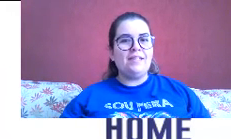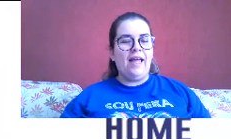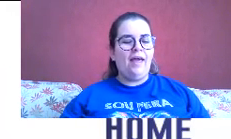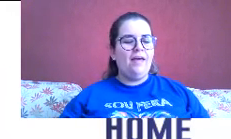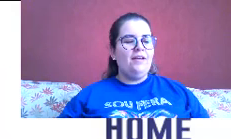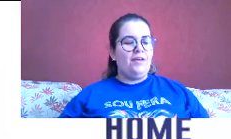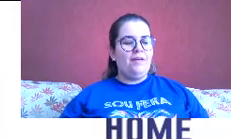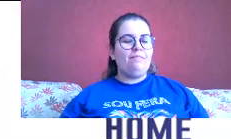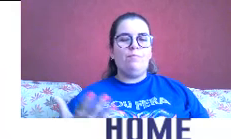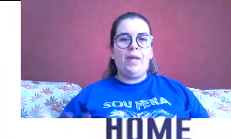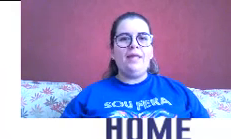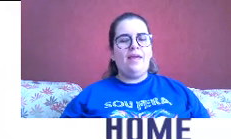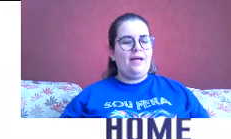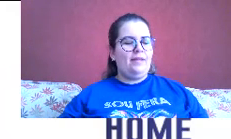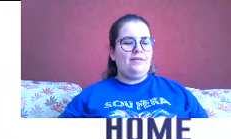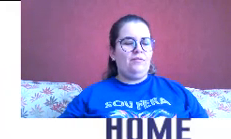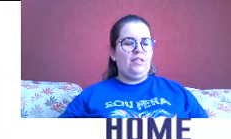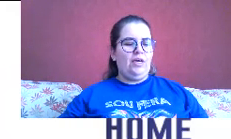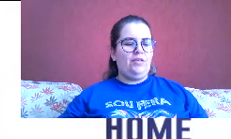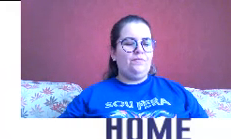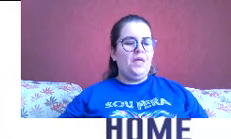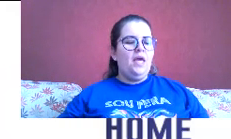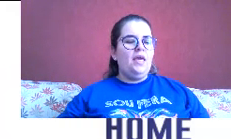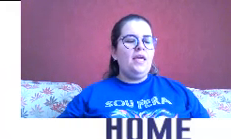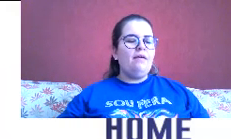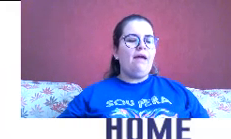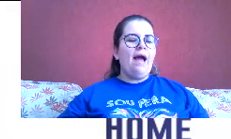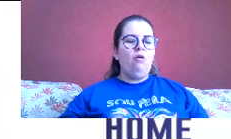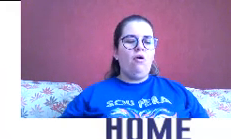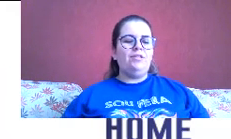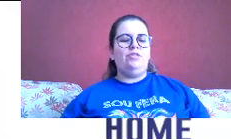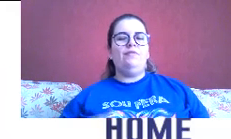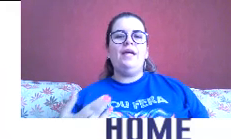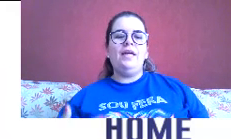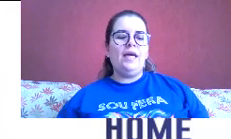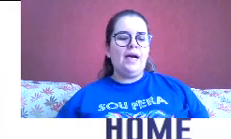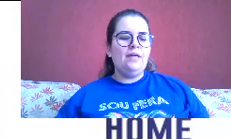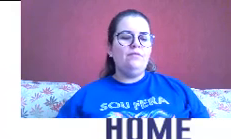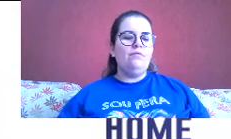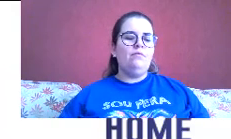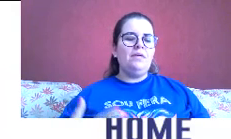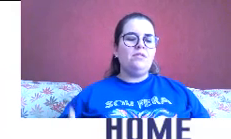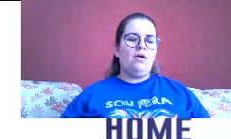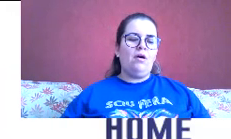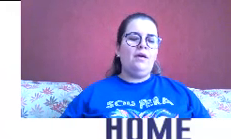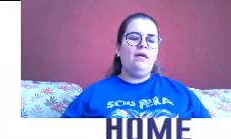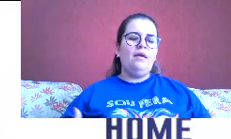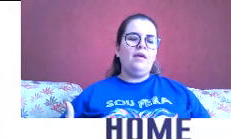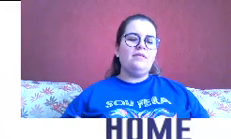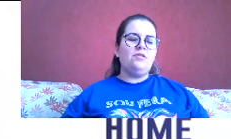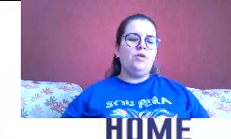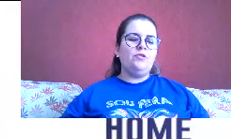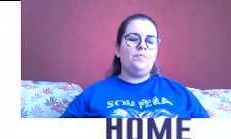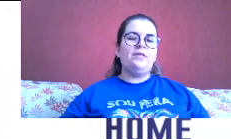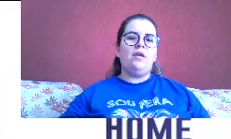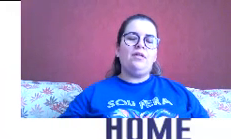bacanas né que prendem a atenção da gente e agora a gente vai criar uma história em